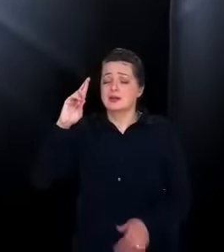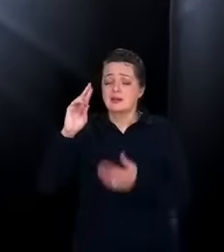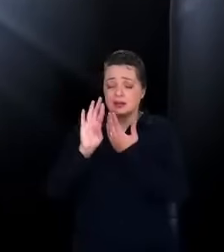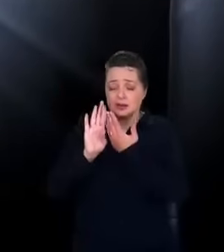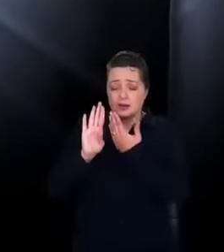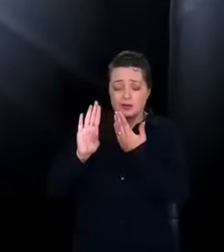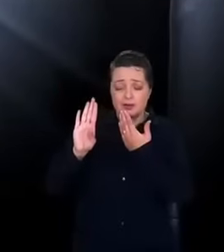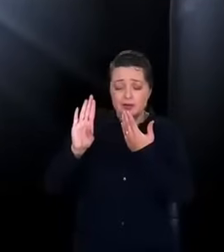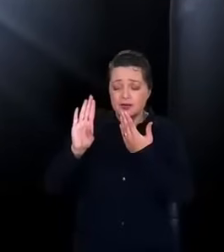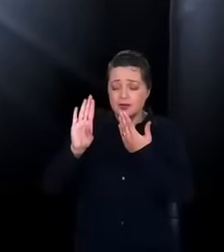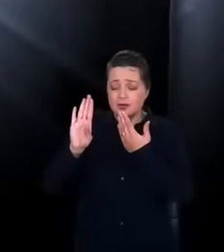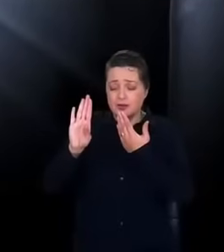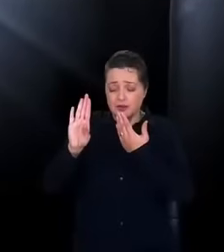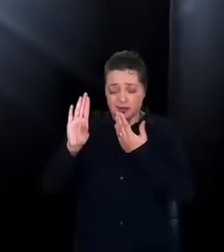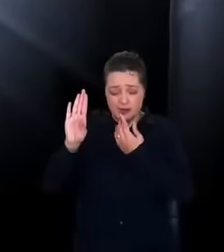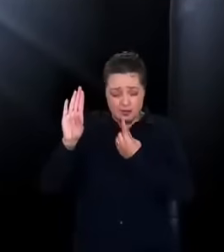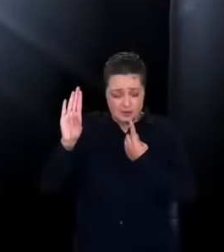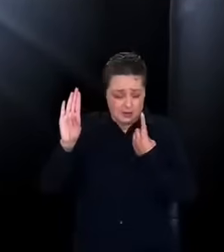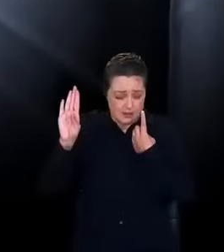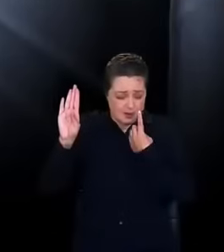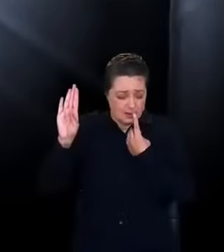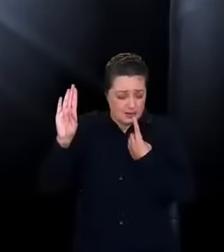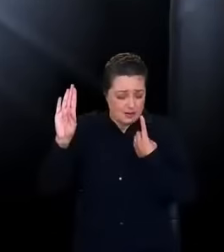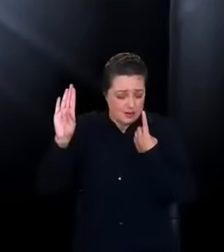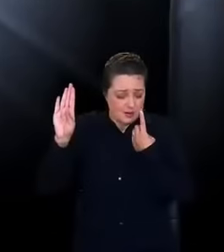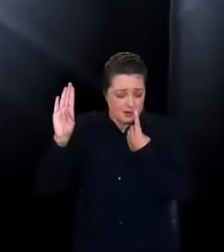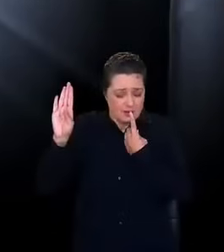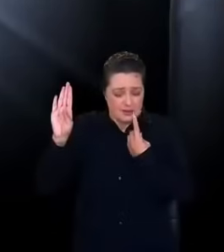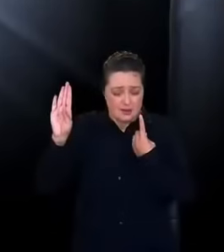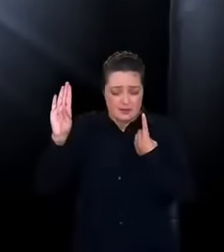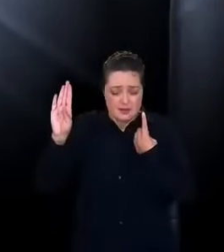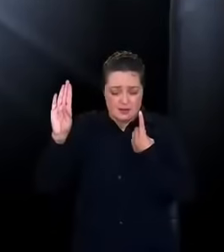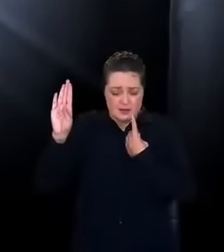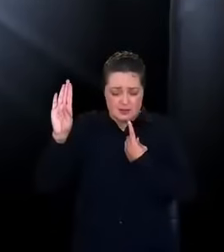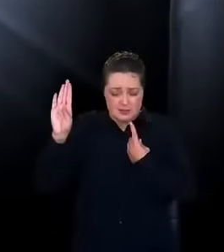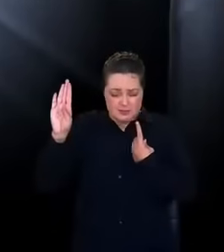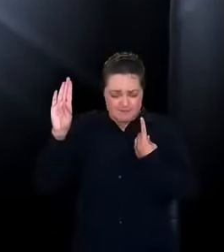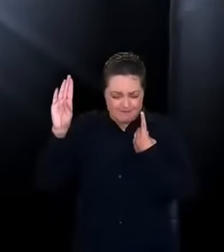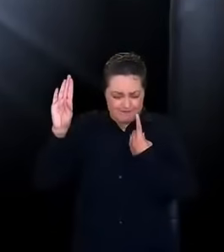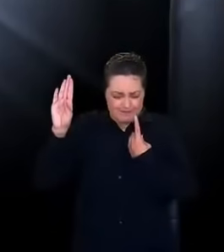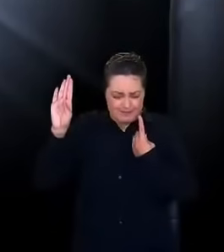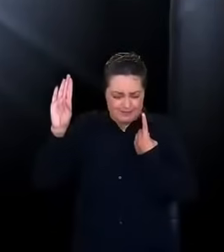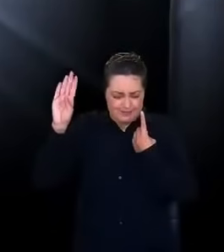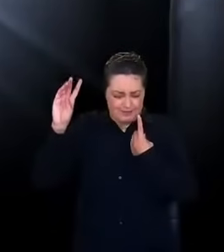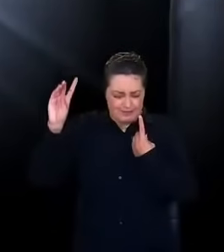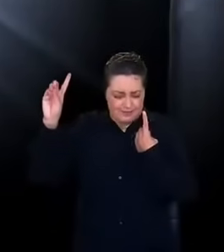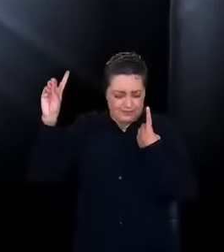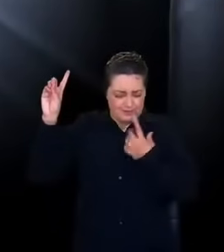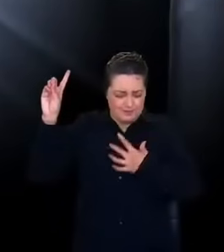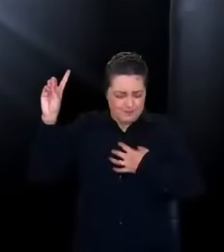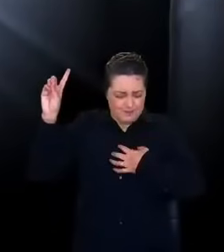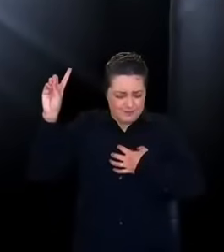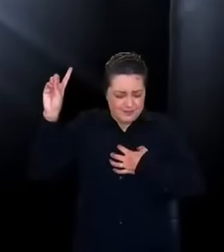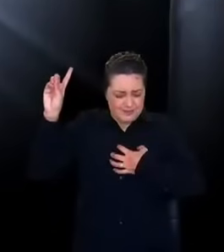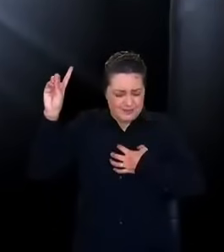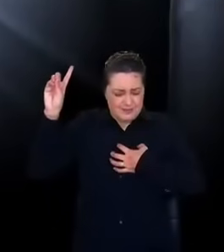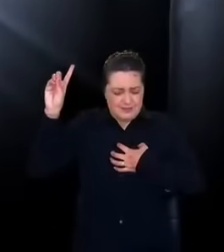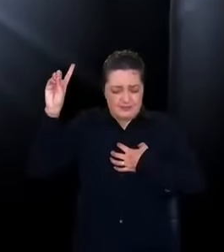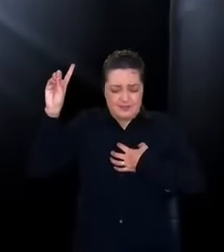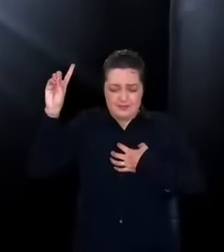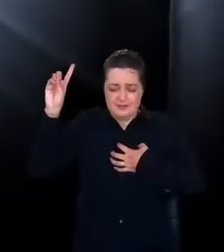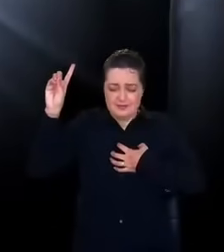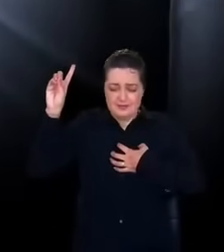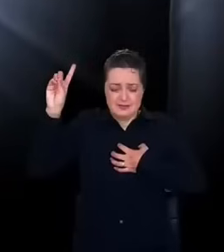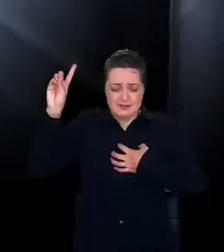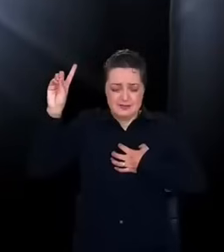partiste. E a deixaste em solidão. E a deixaste em solidão.